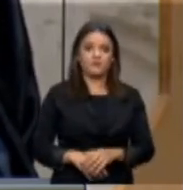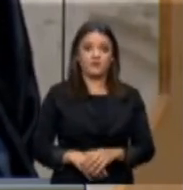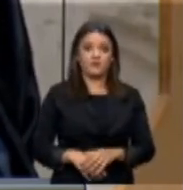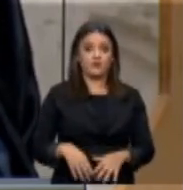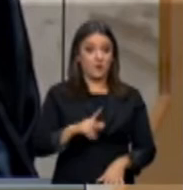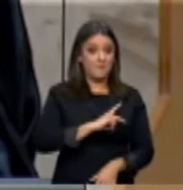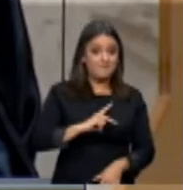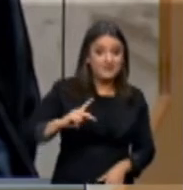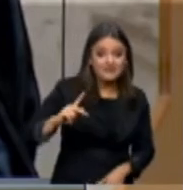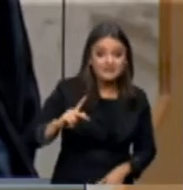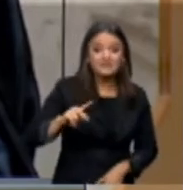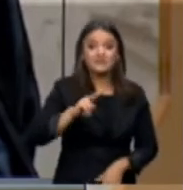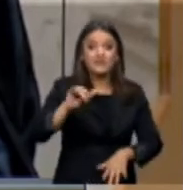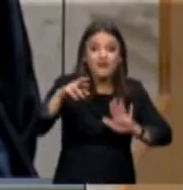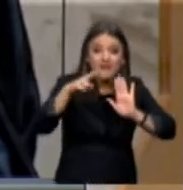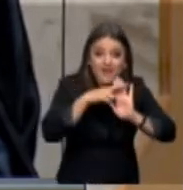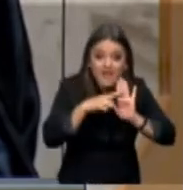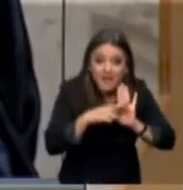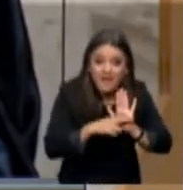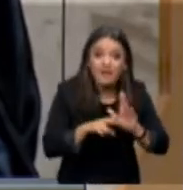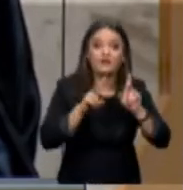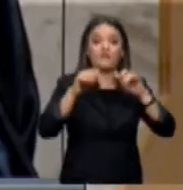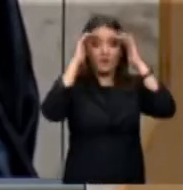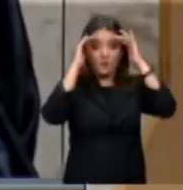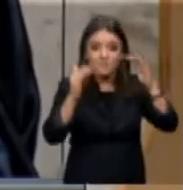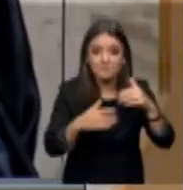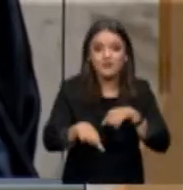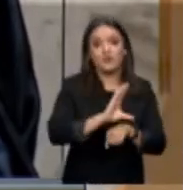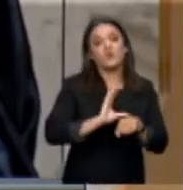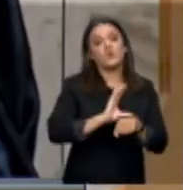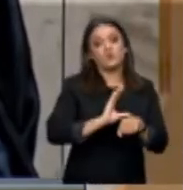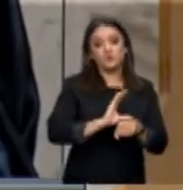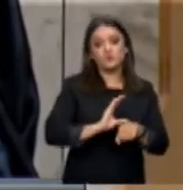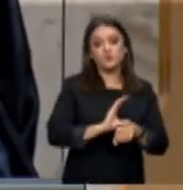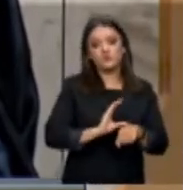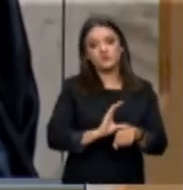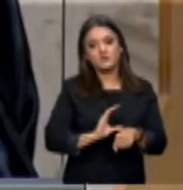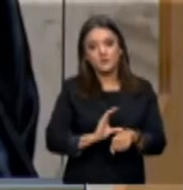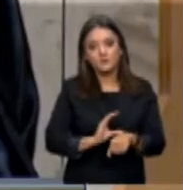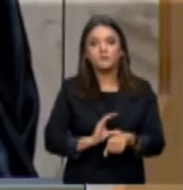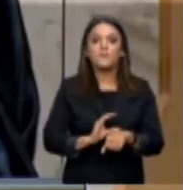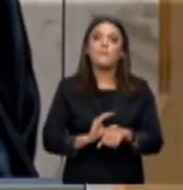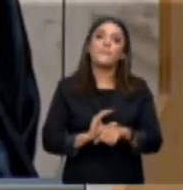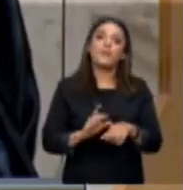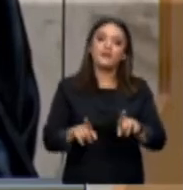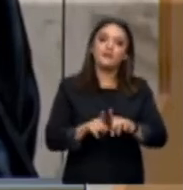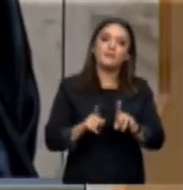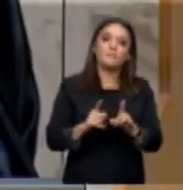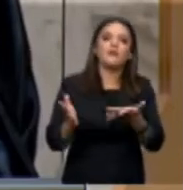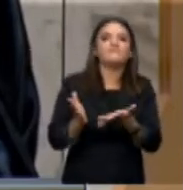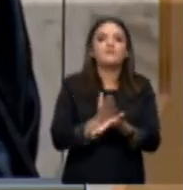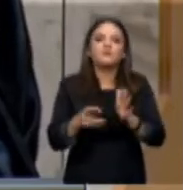regrar, cumprir aquilo que a Constituição dispõe e eventuais normas procedimentais